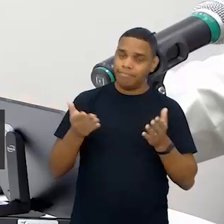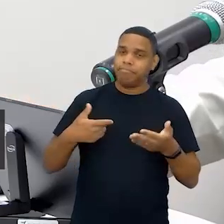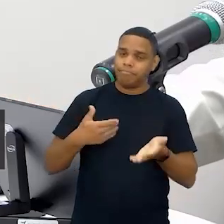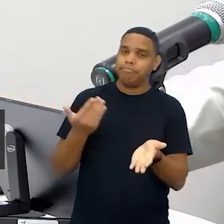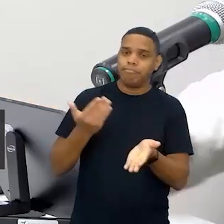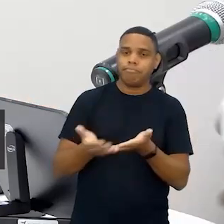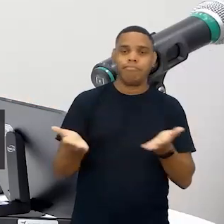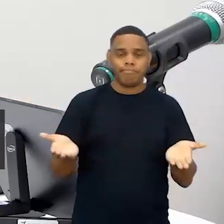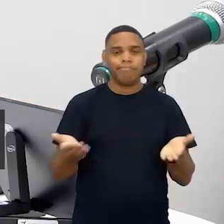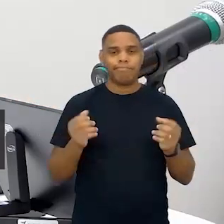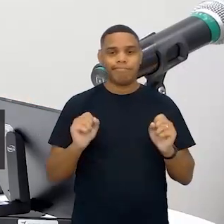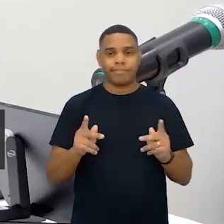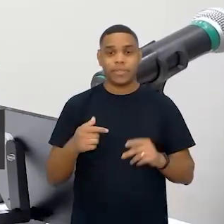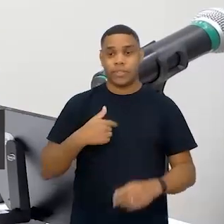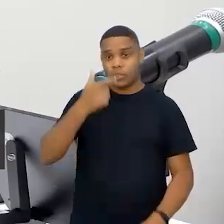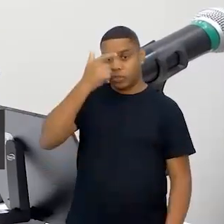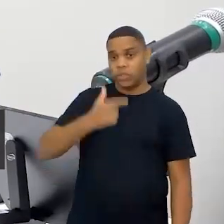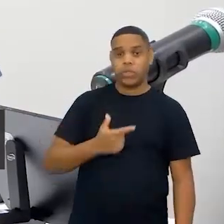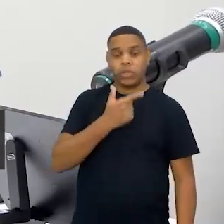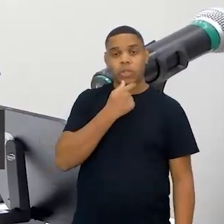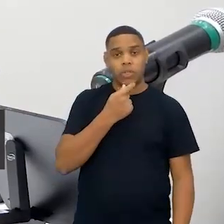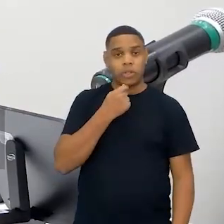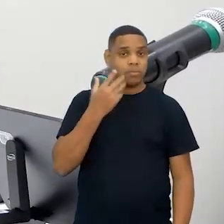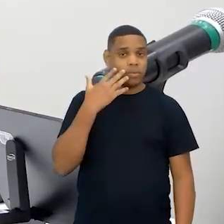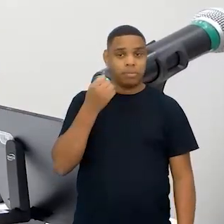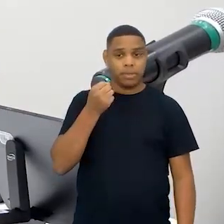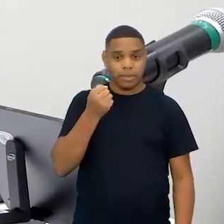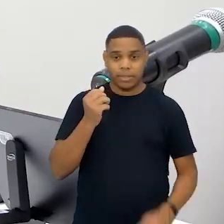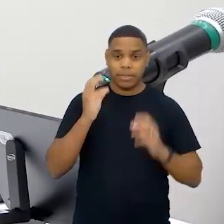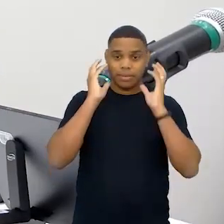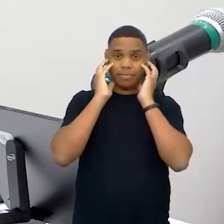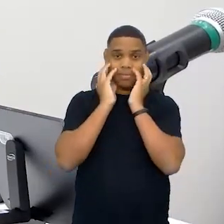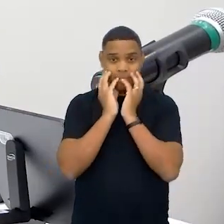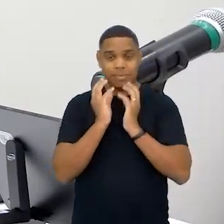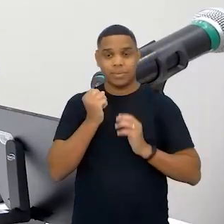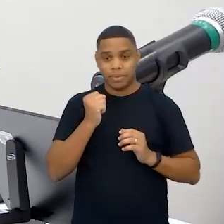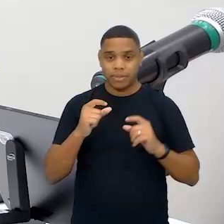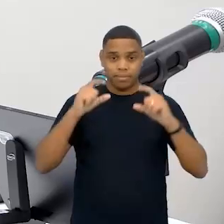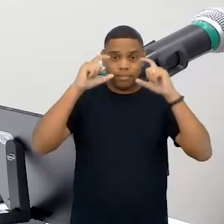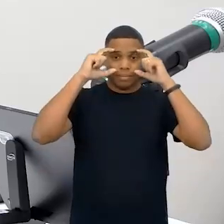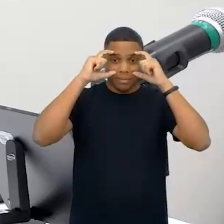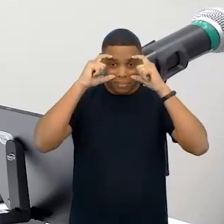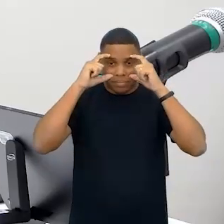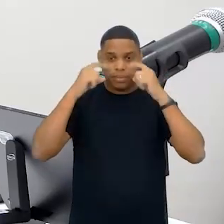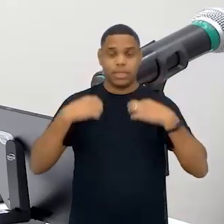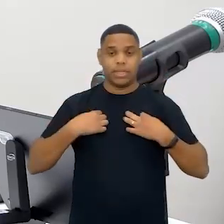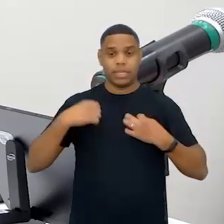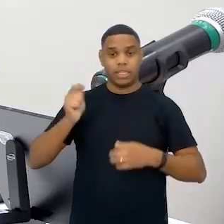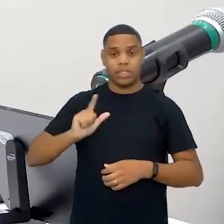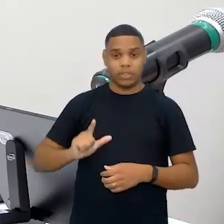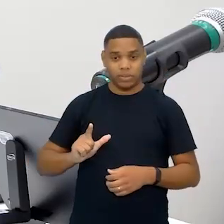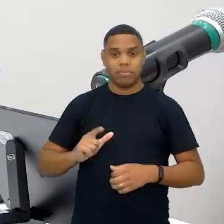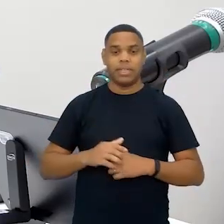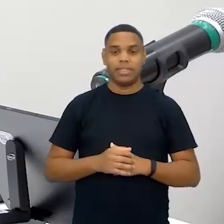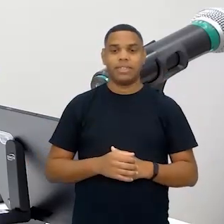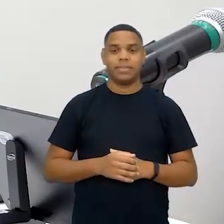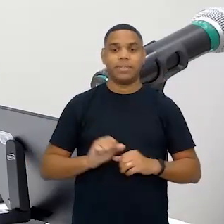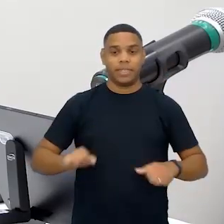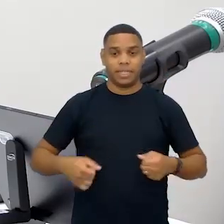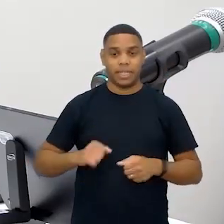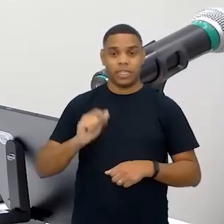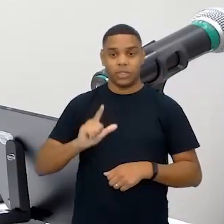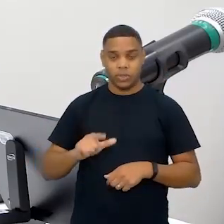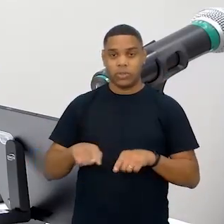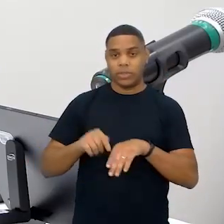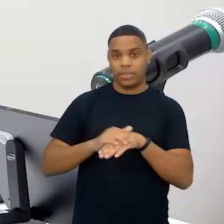né? Eu sou homem branco, barba grisalha, óculos, camiseta azul, calça azul e